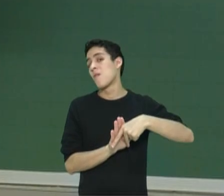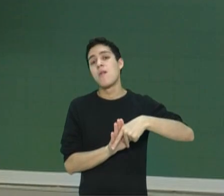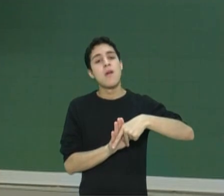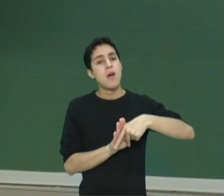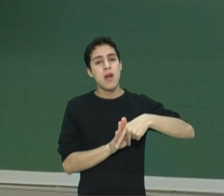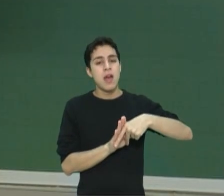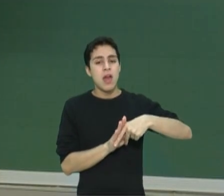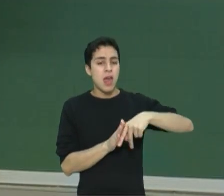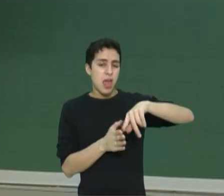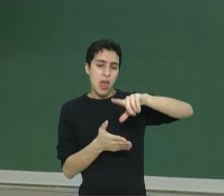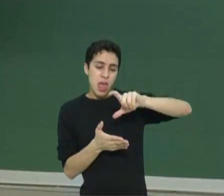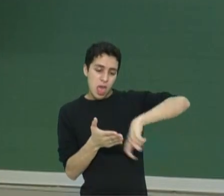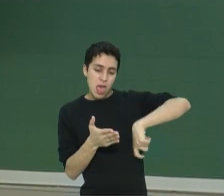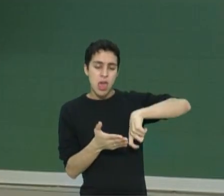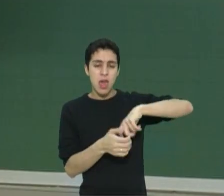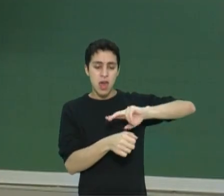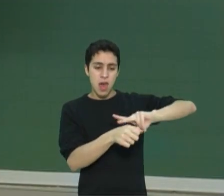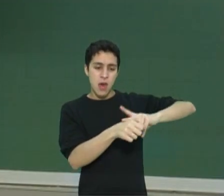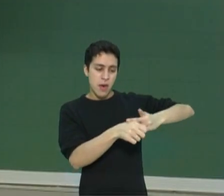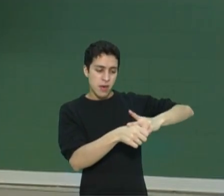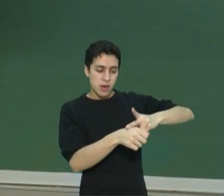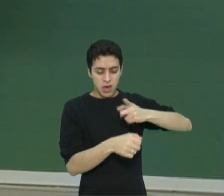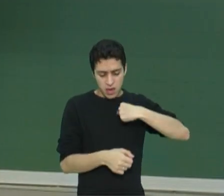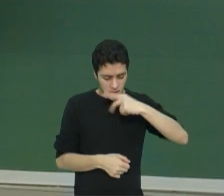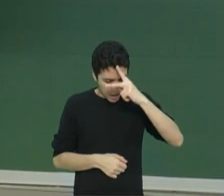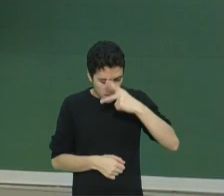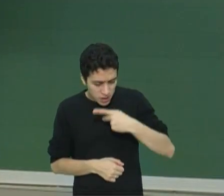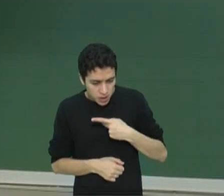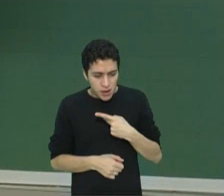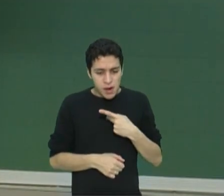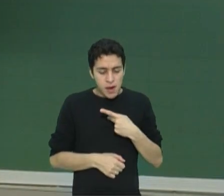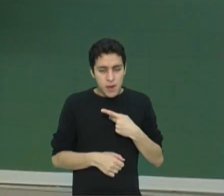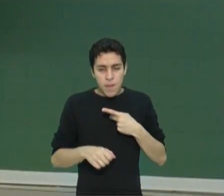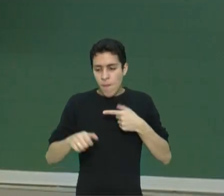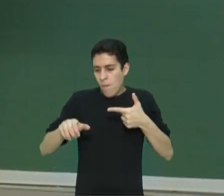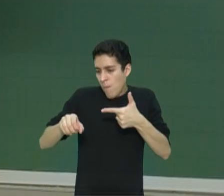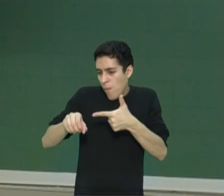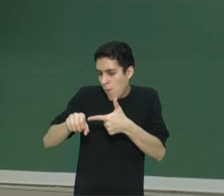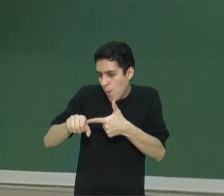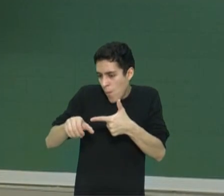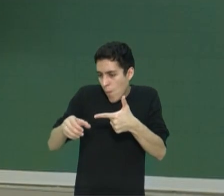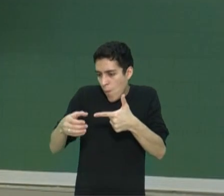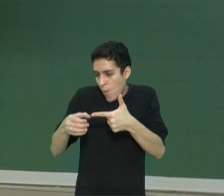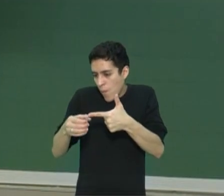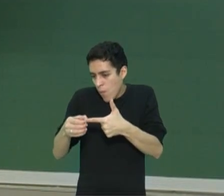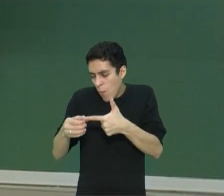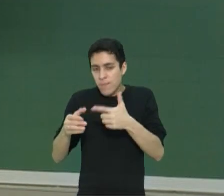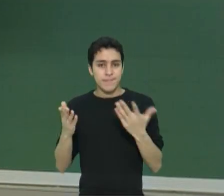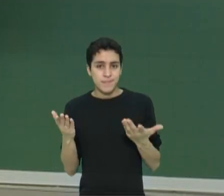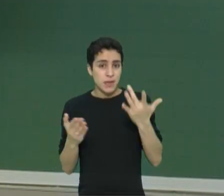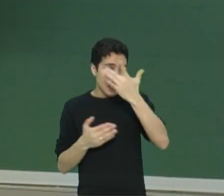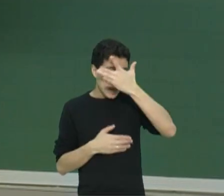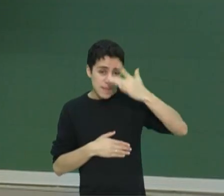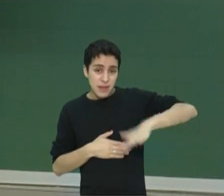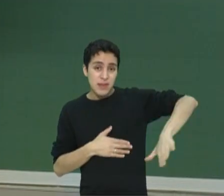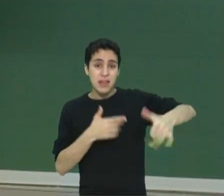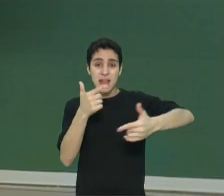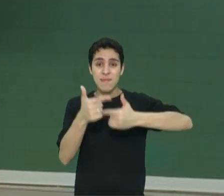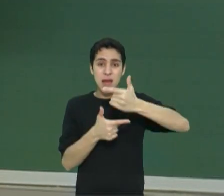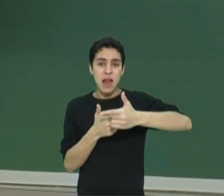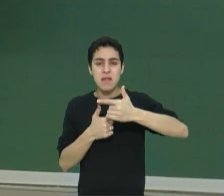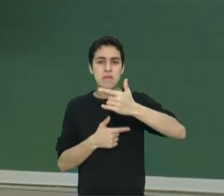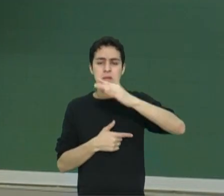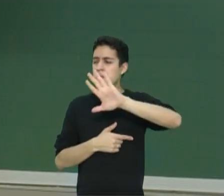você chegava passar o cartão e você mesmo abastecido né e os trabalhadores os frentistas fizeram a movimentação e conseguiram